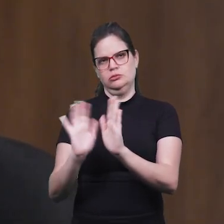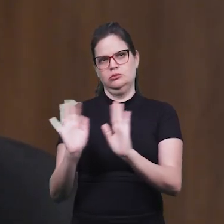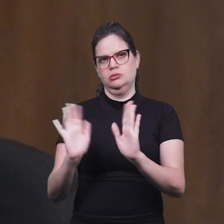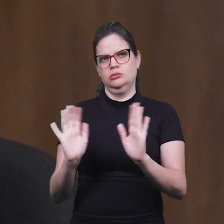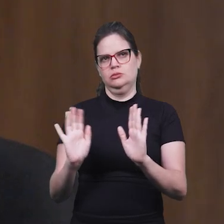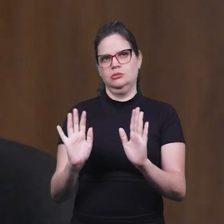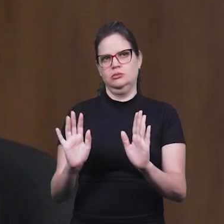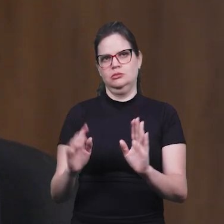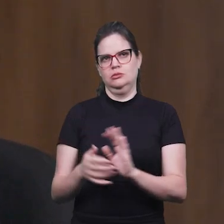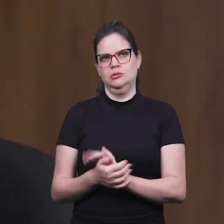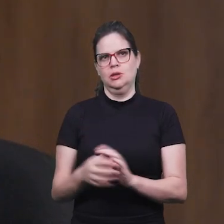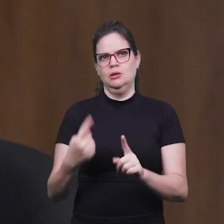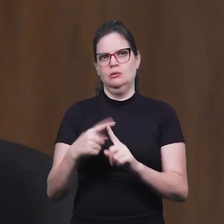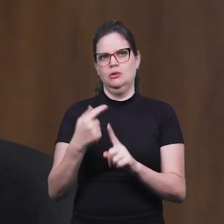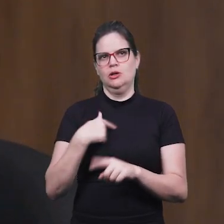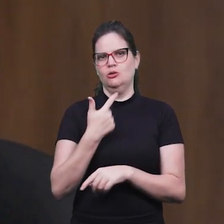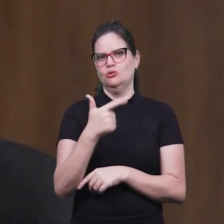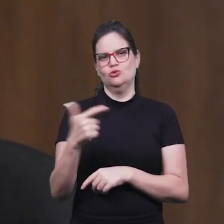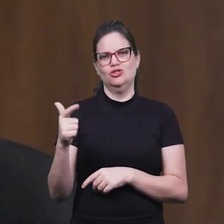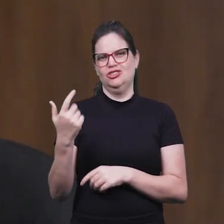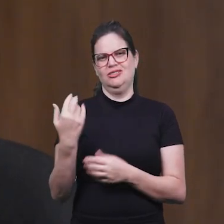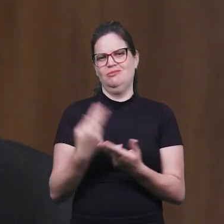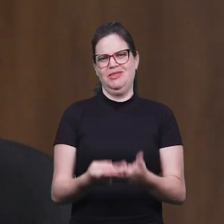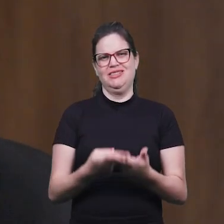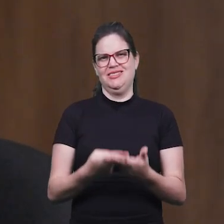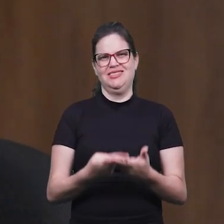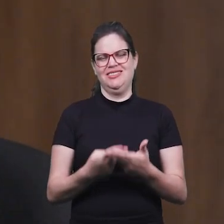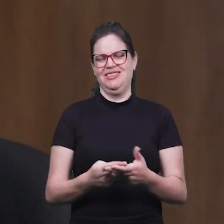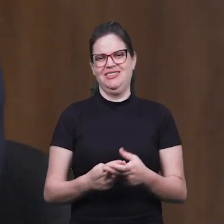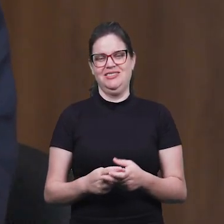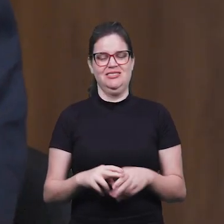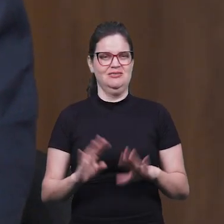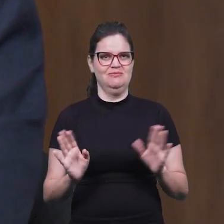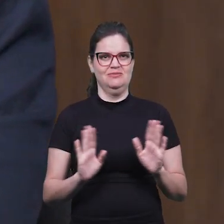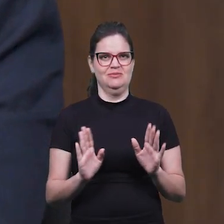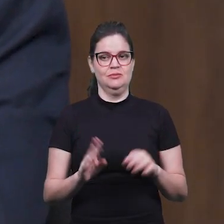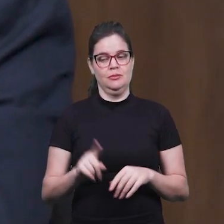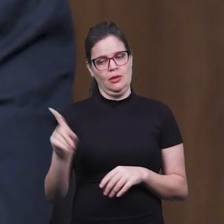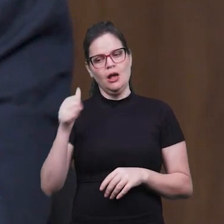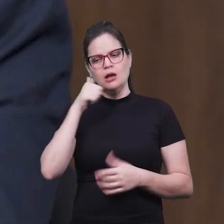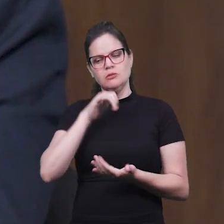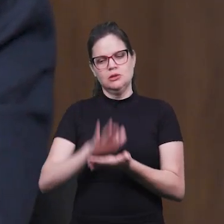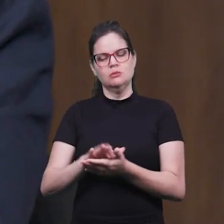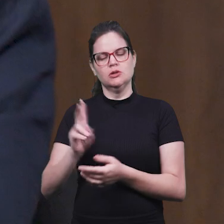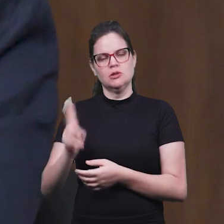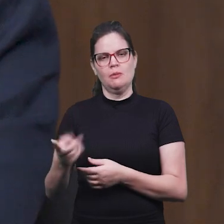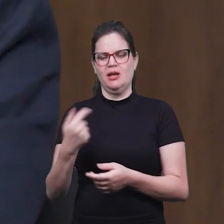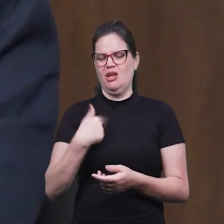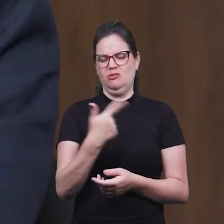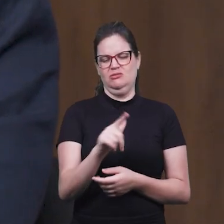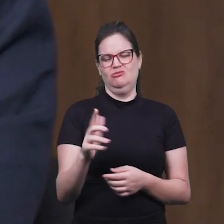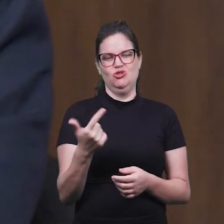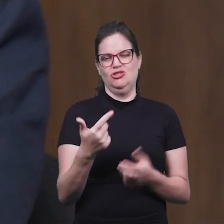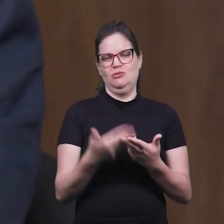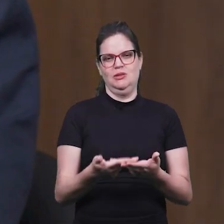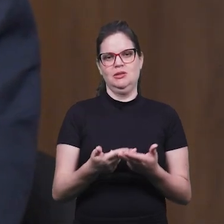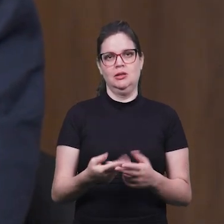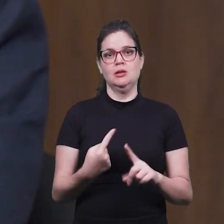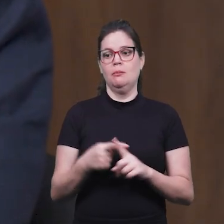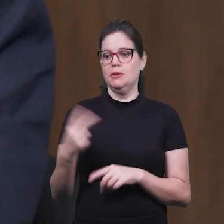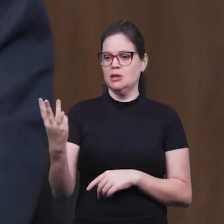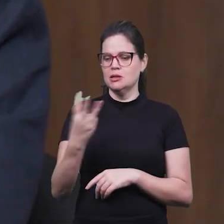tinha preguiça de fazer isso. Talvez ela, mas eu não fazia isso tal. Mas elas tinham o jeito dela.